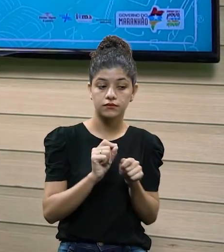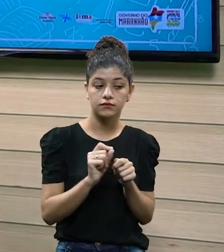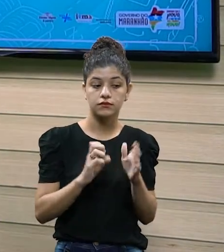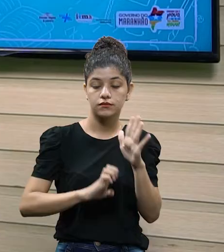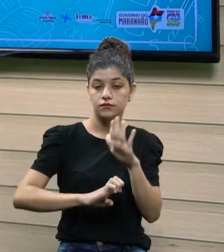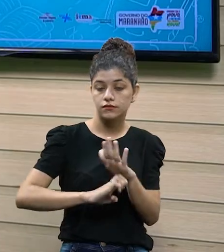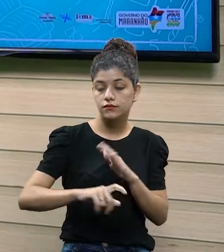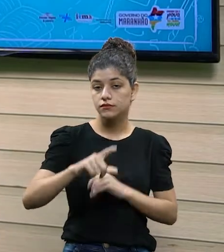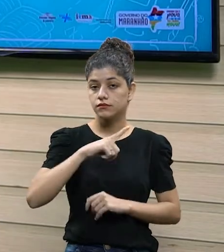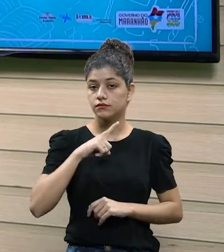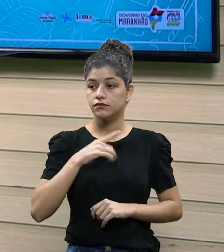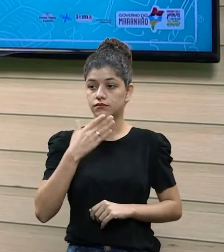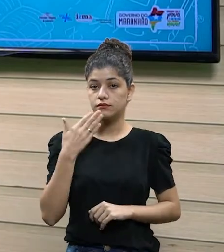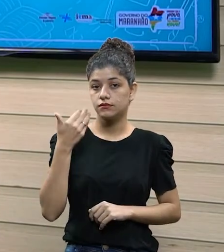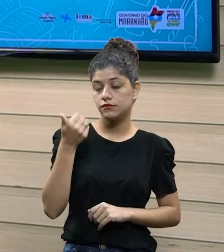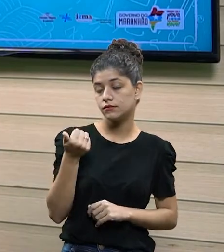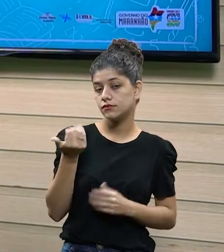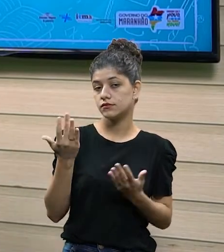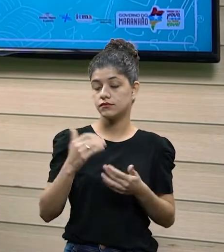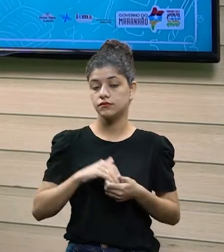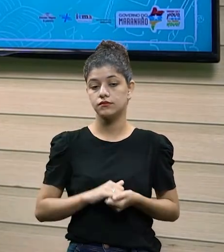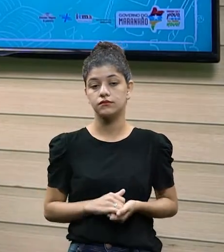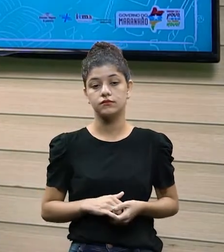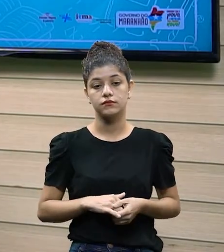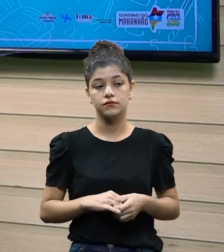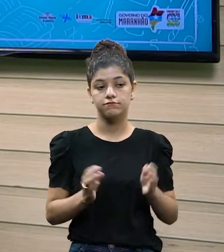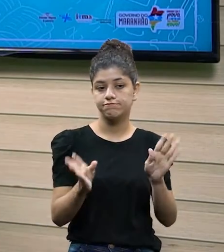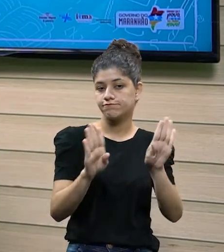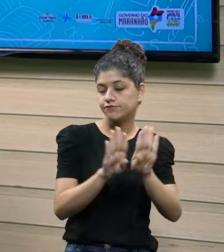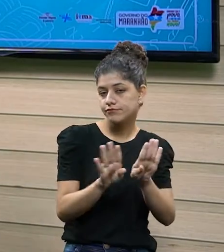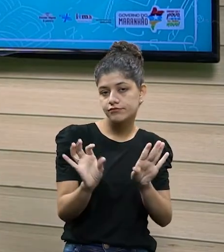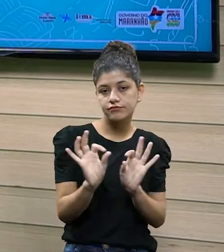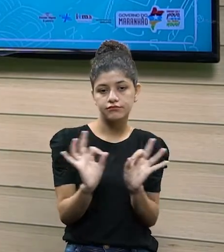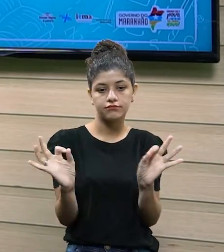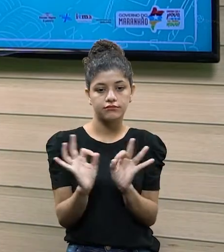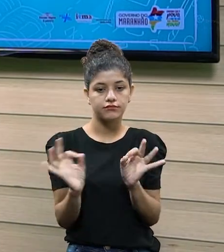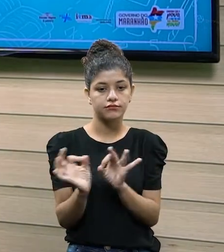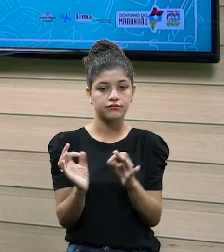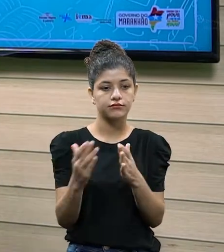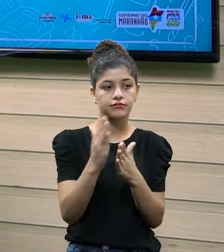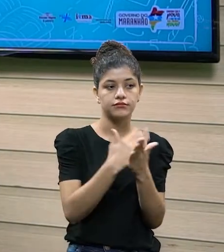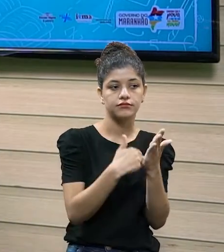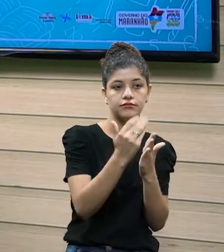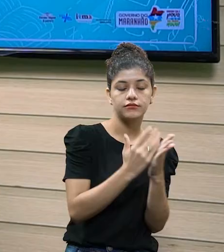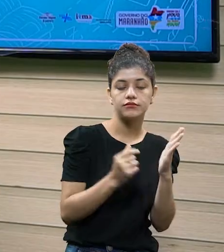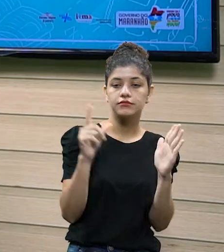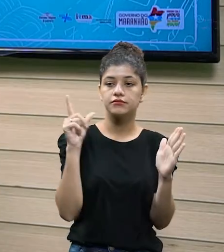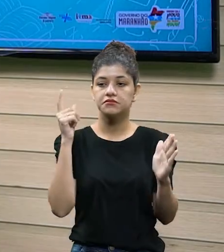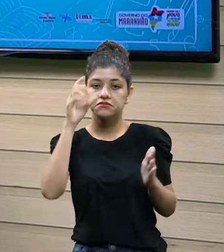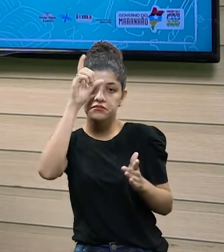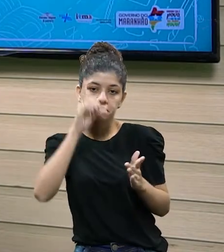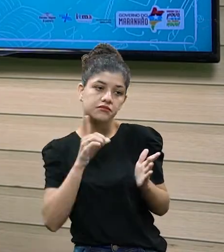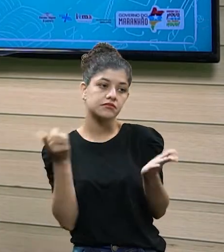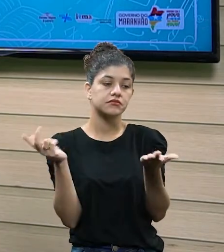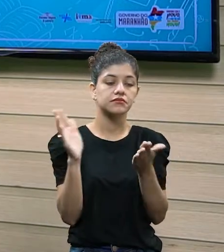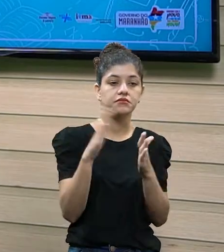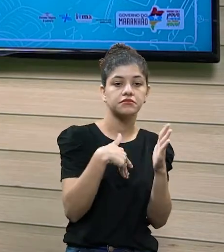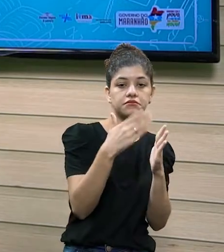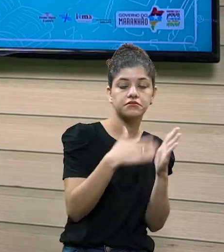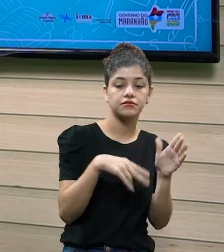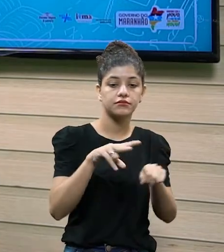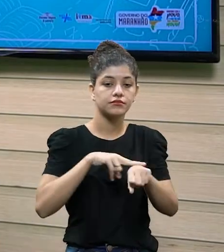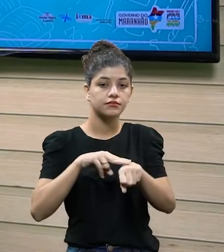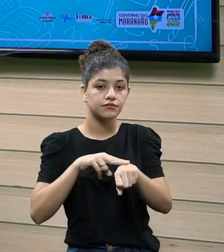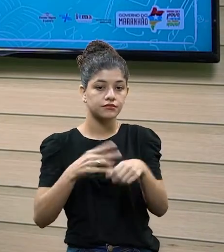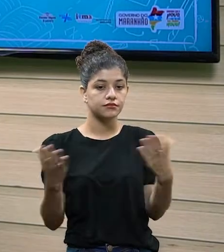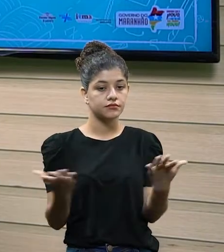maior faturamento, não fecha, pinta de amarelo, pinta de verde, bora colocar aqui